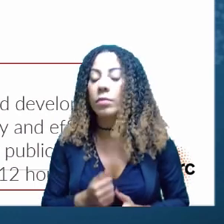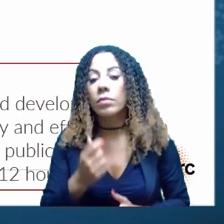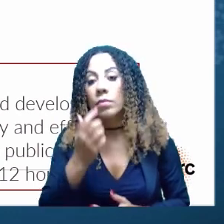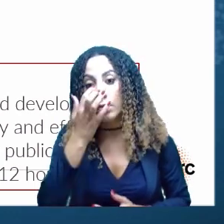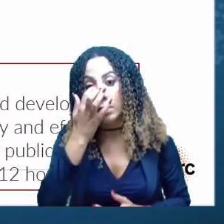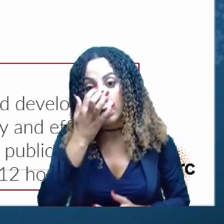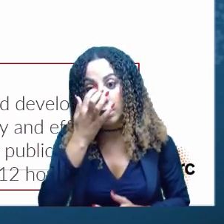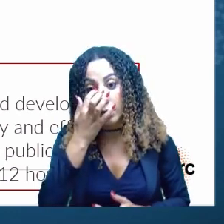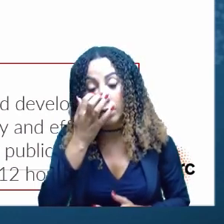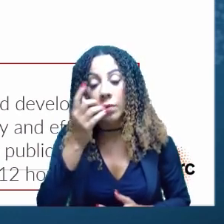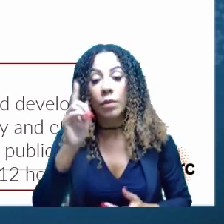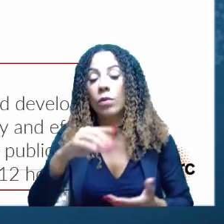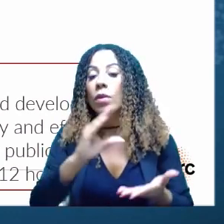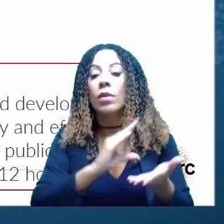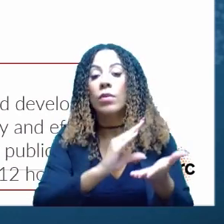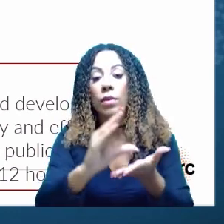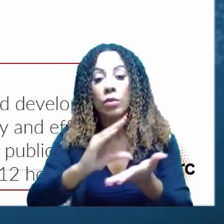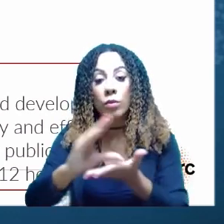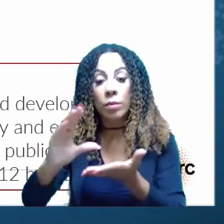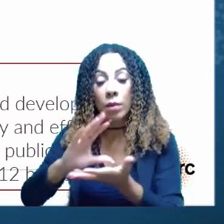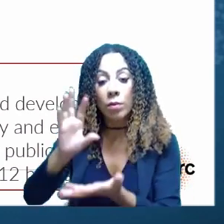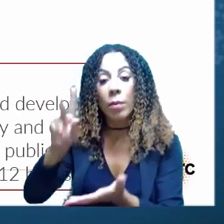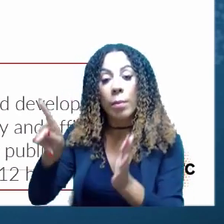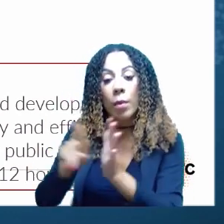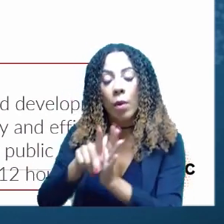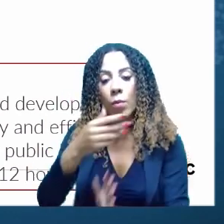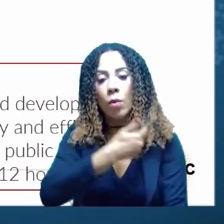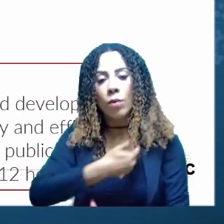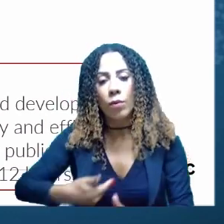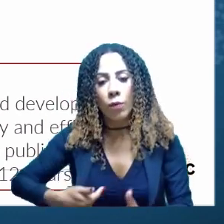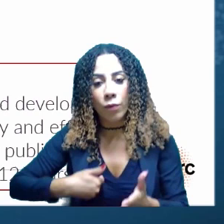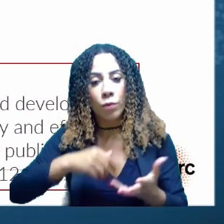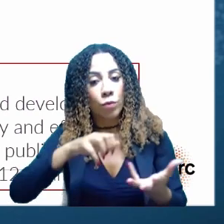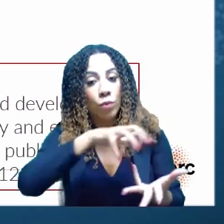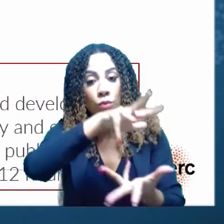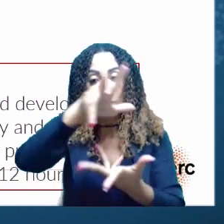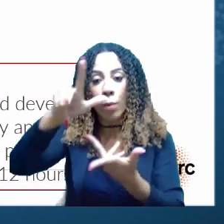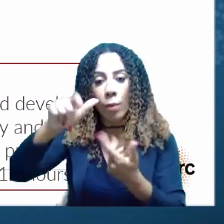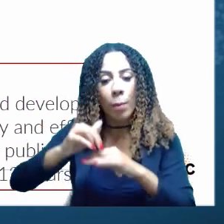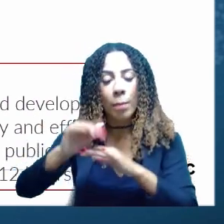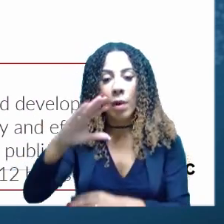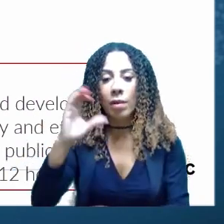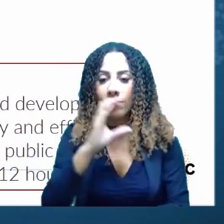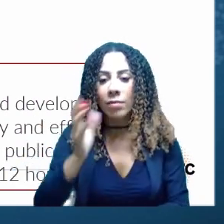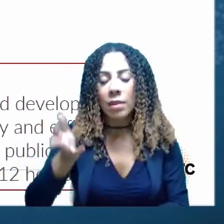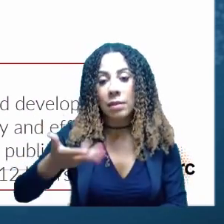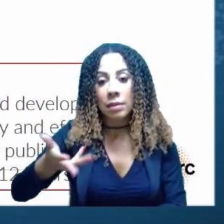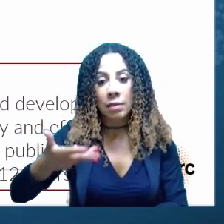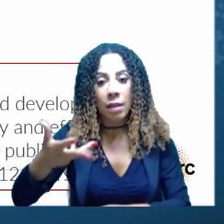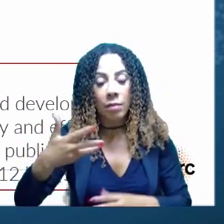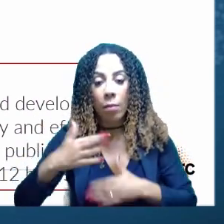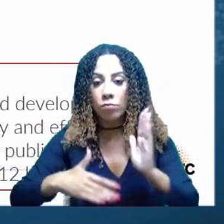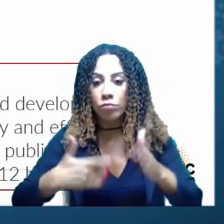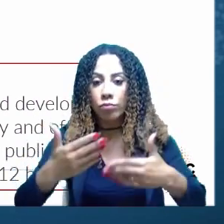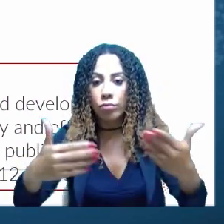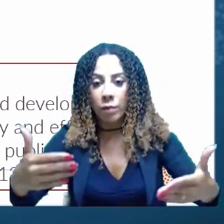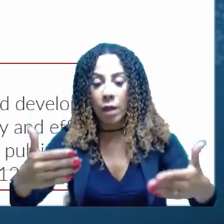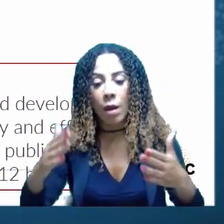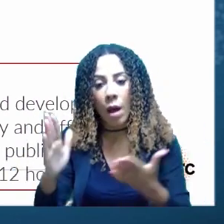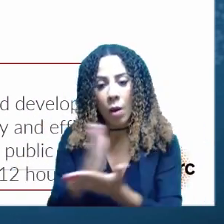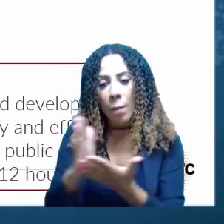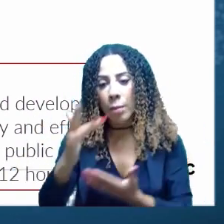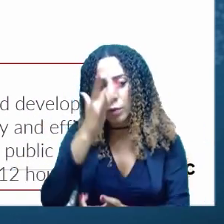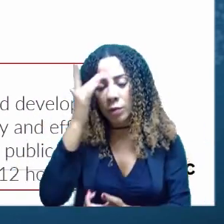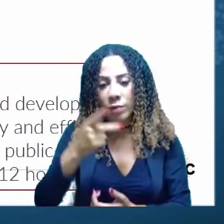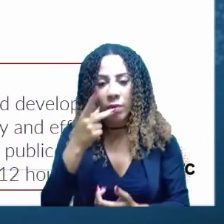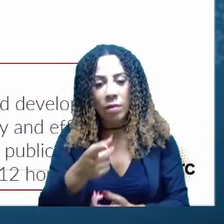foram investimentos do setor público, dos governos do mundo, que aceleraram esse processo enormemente. Muitas pessoas disseram,